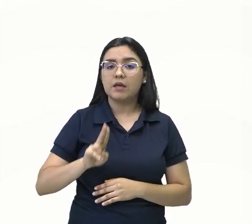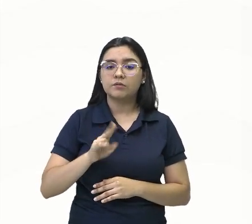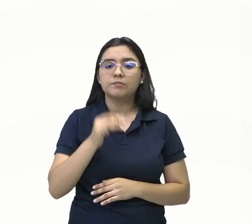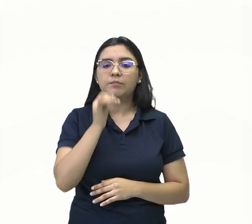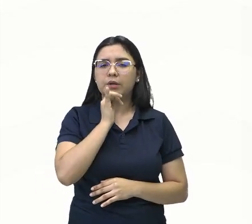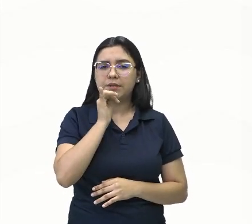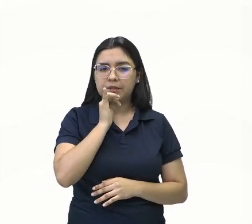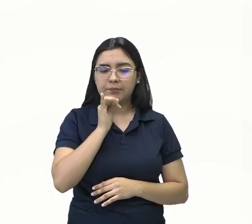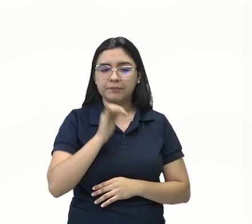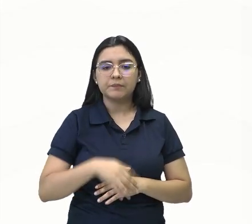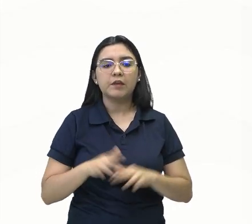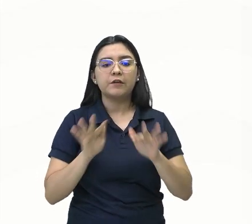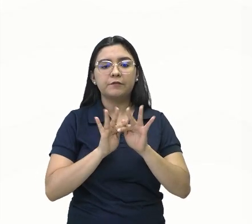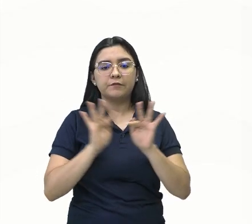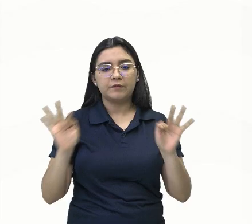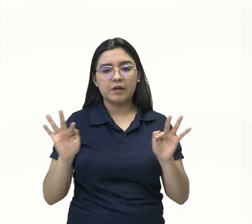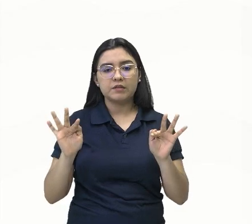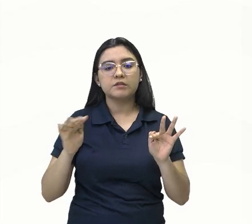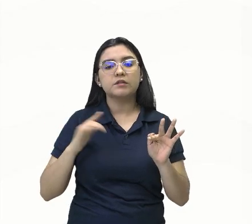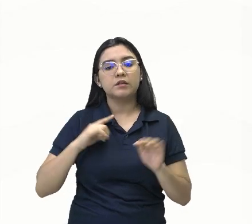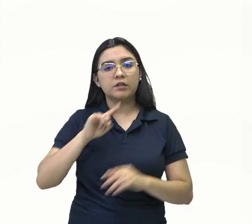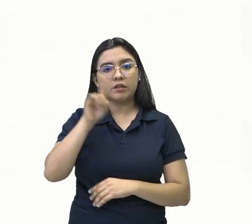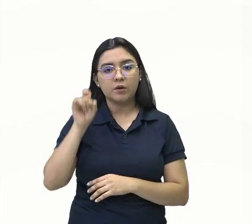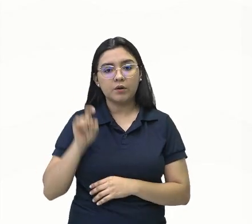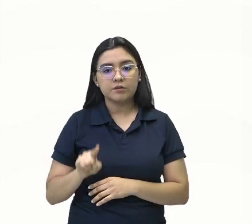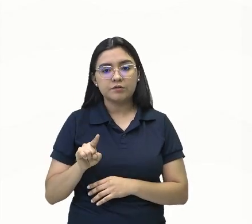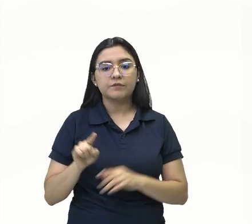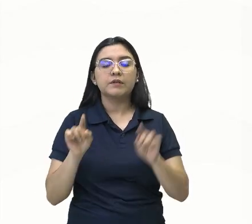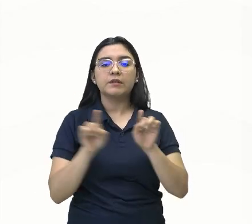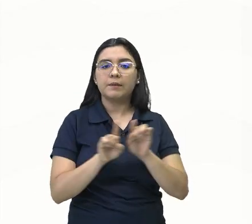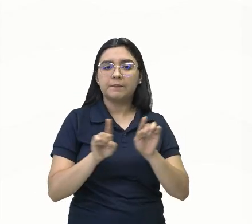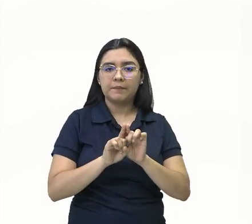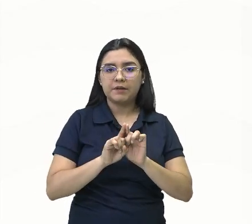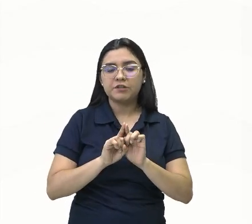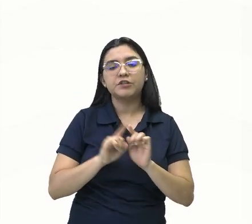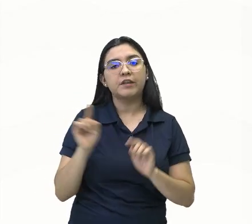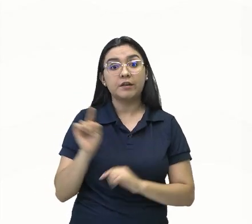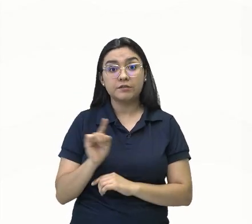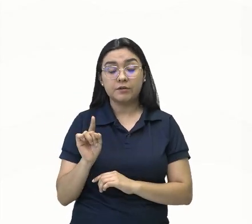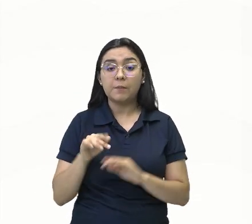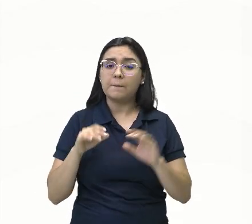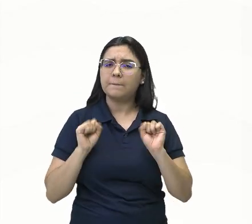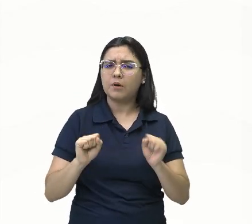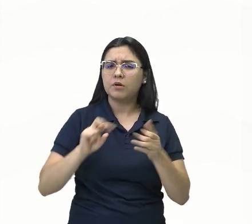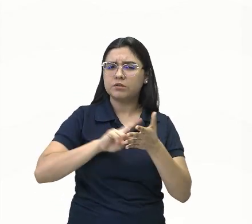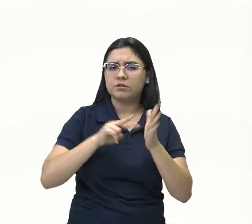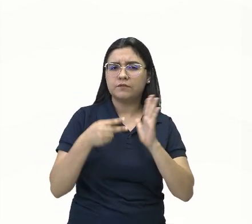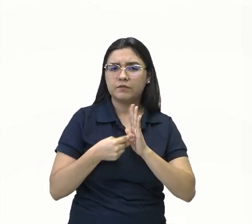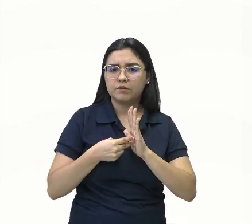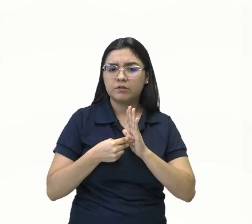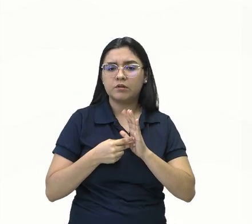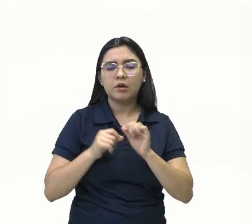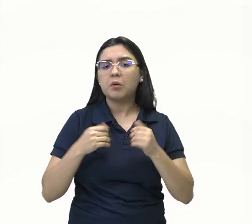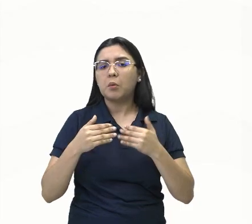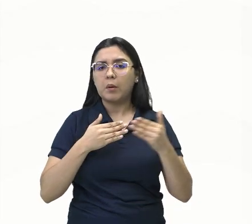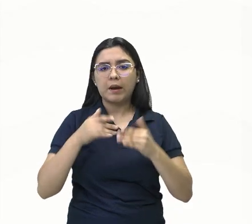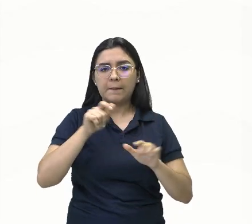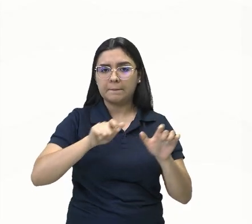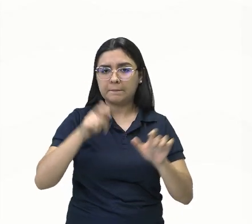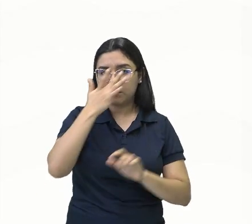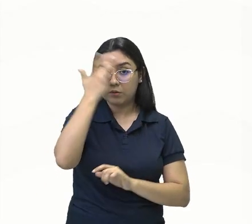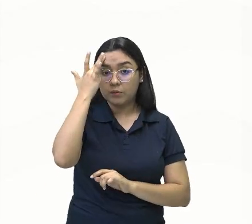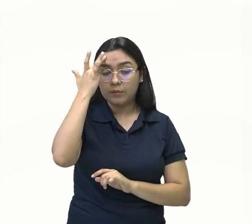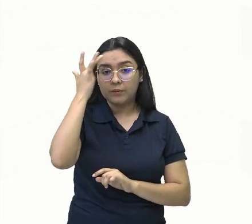olha só, usado em frases interrogativas e negativas, tá? Pode significar qualquer pessoa,